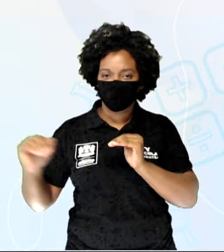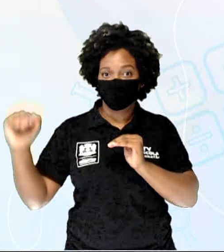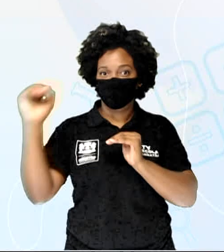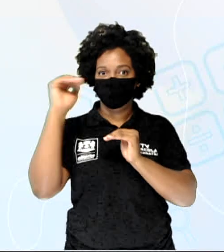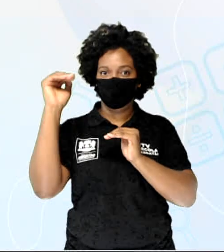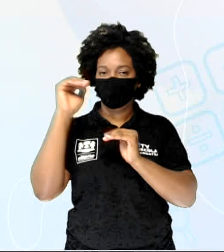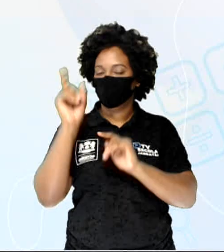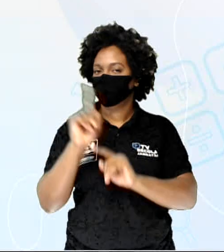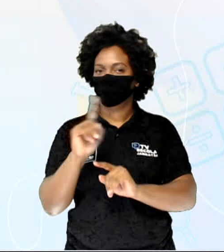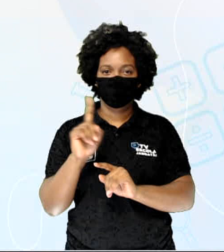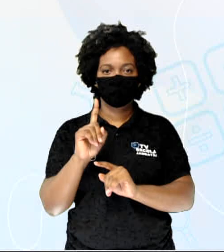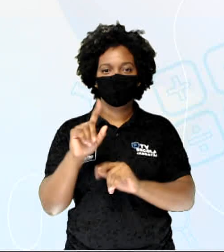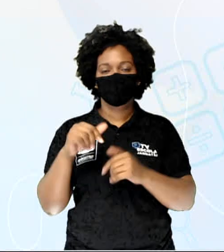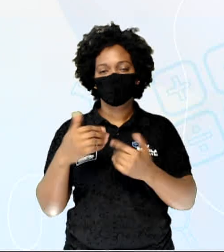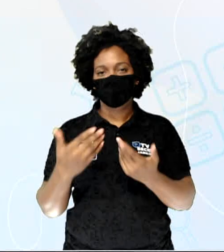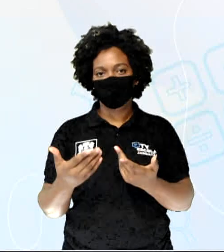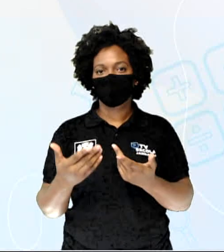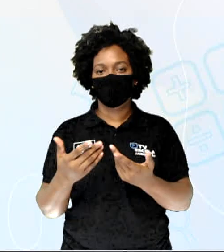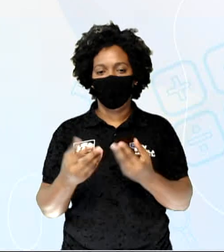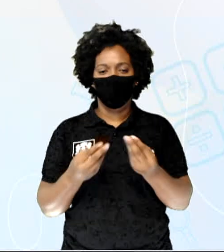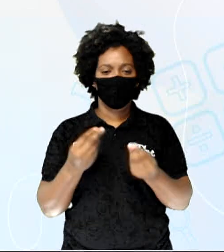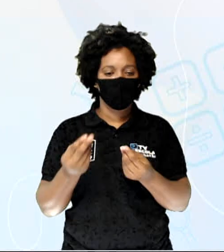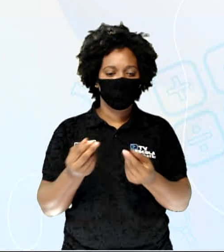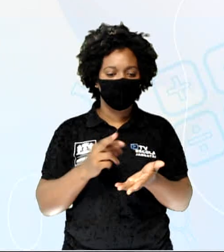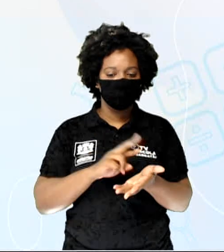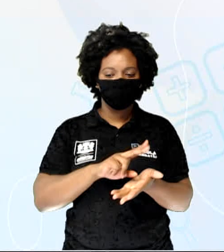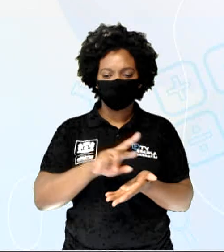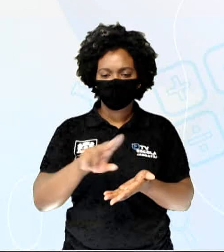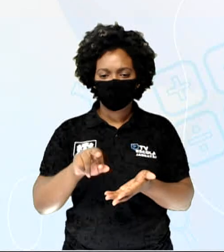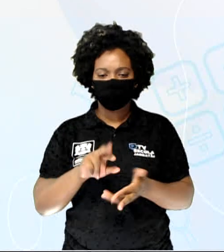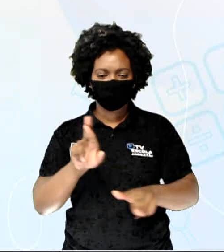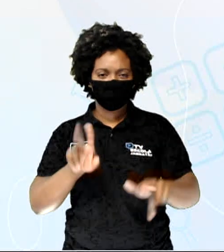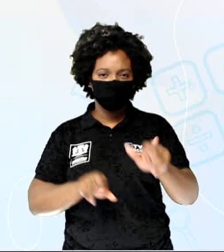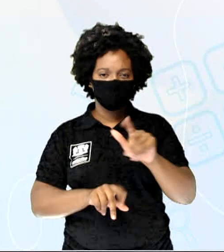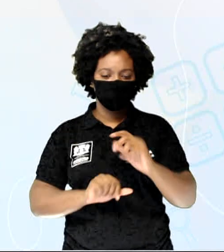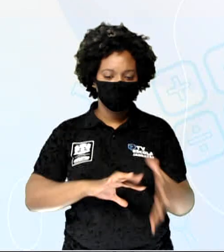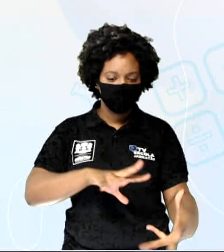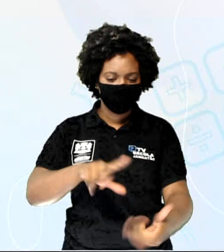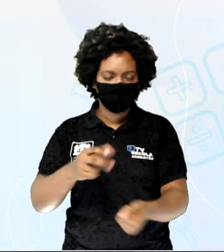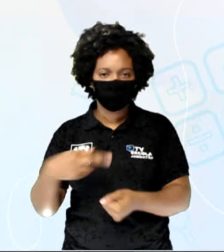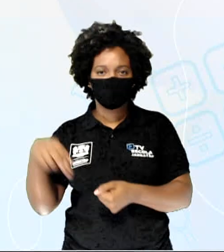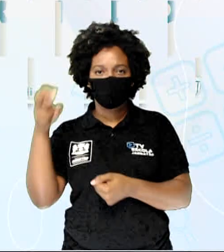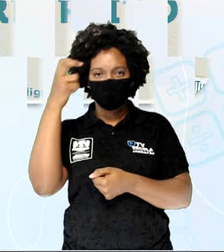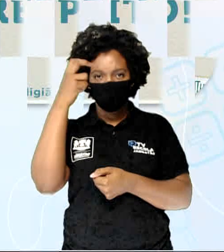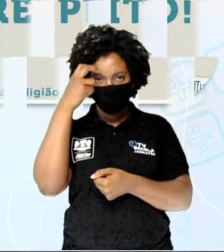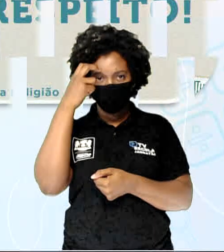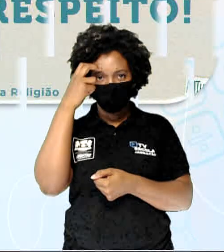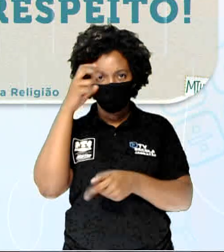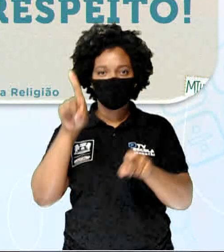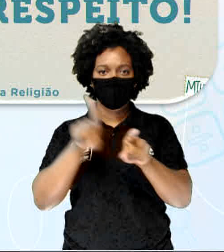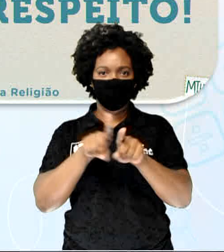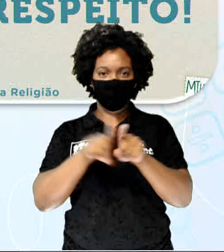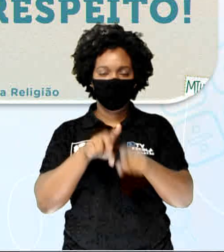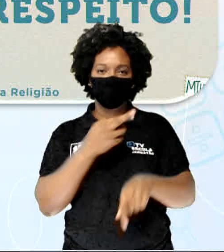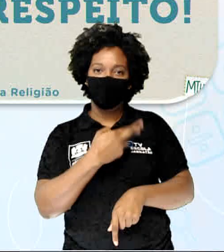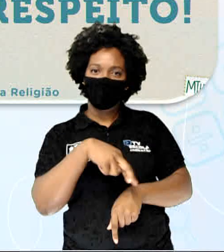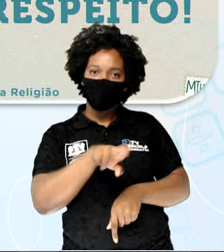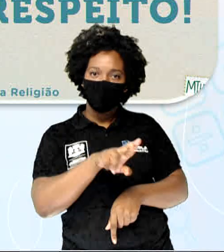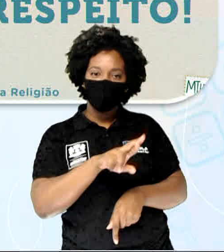outras. Assim como há diferentes locais e culturas, há diferentes religiões